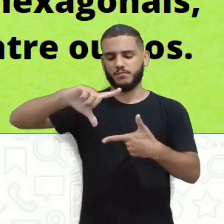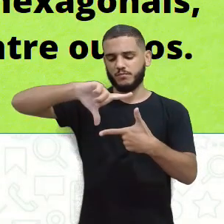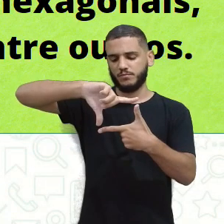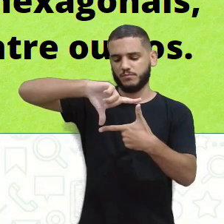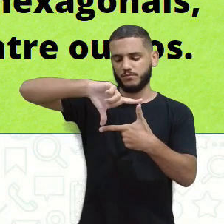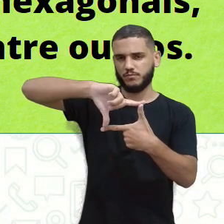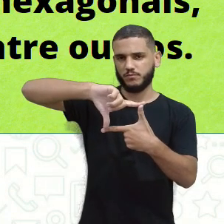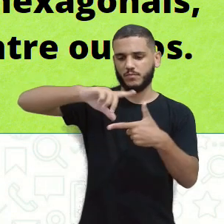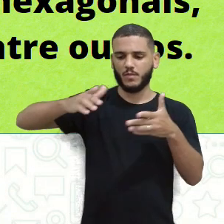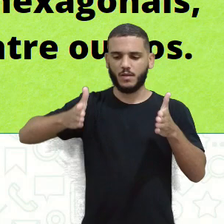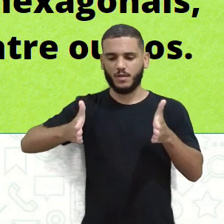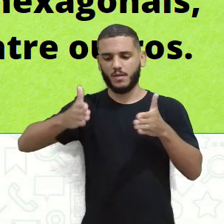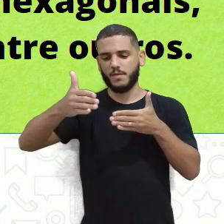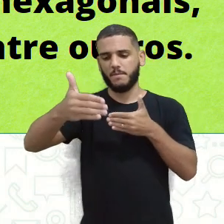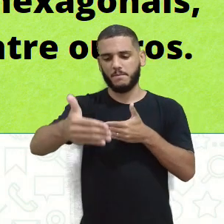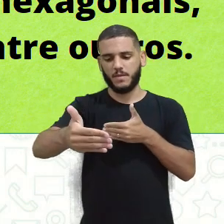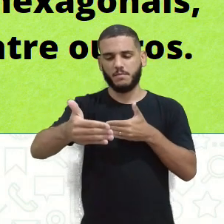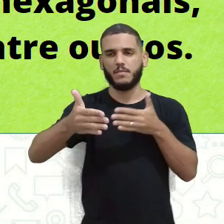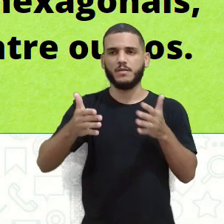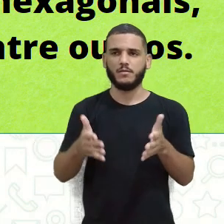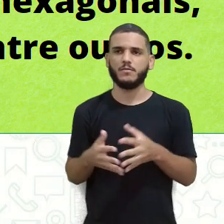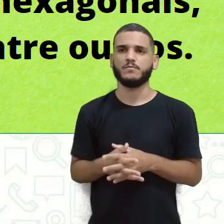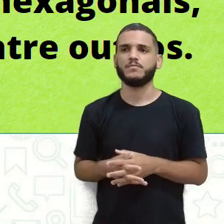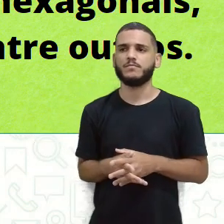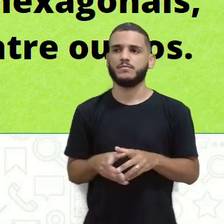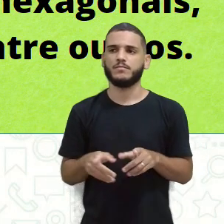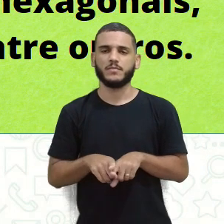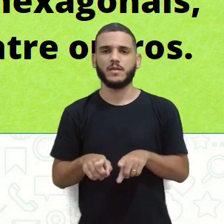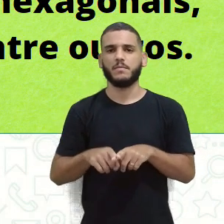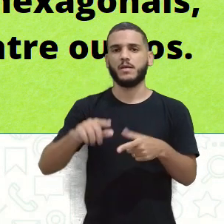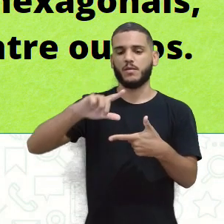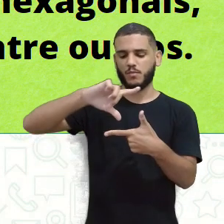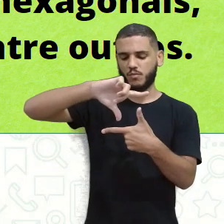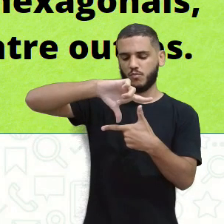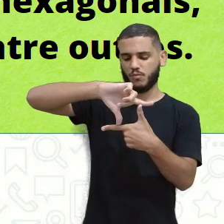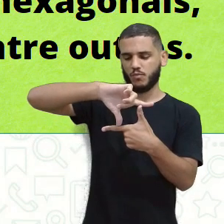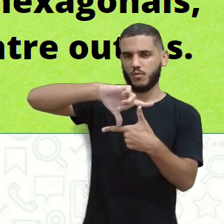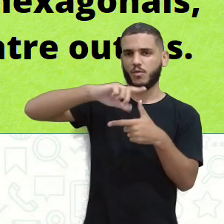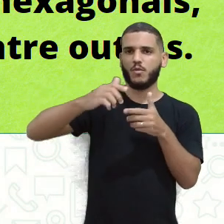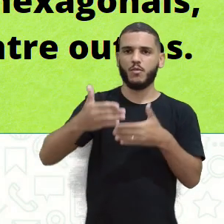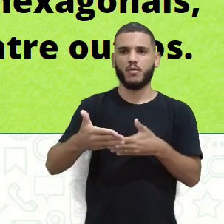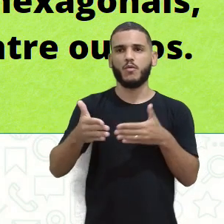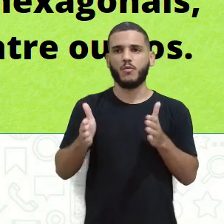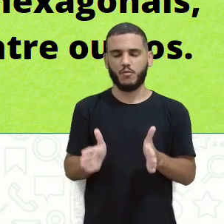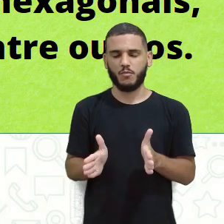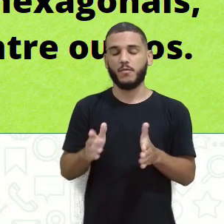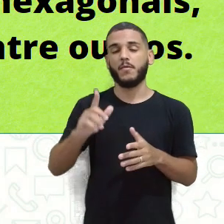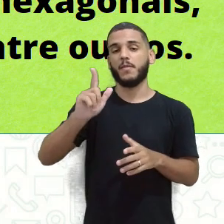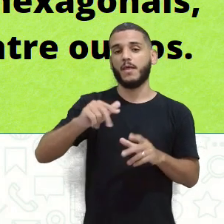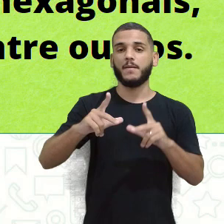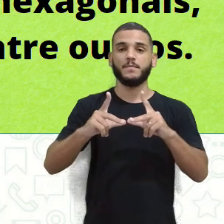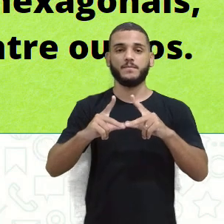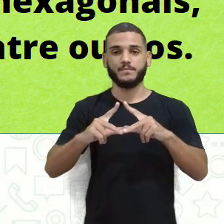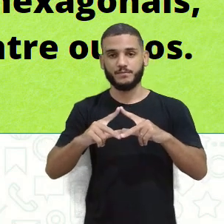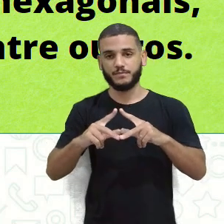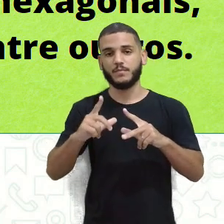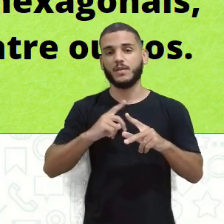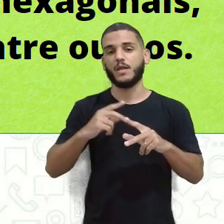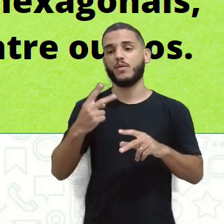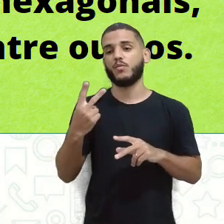Tenho também que os prismas, eles são poliedros que têm 2 faces